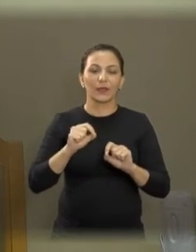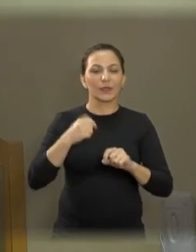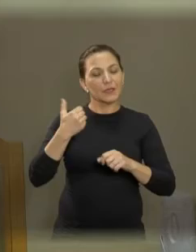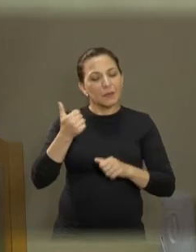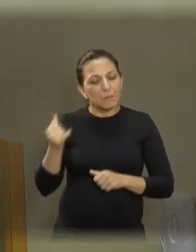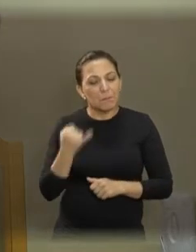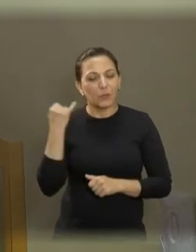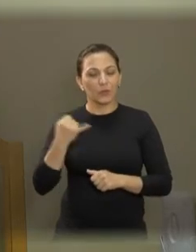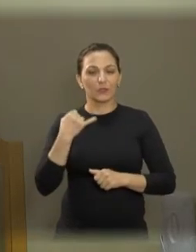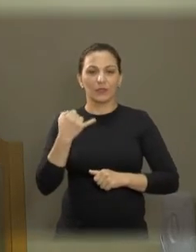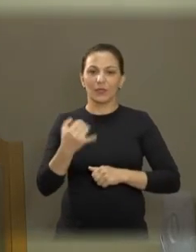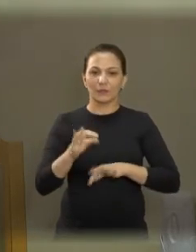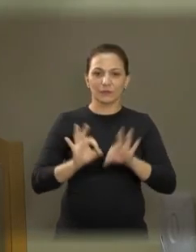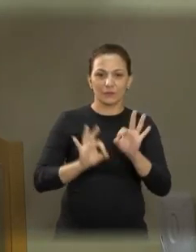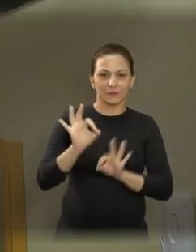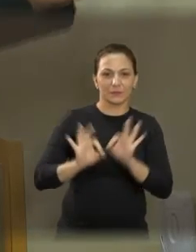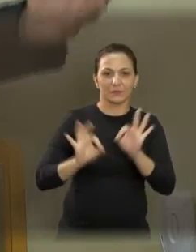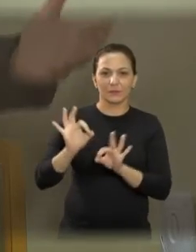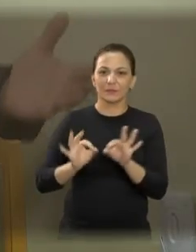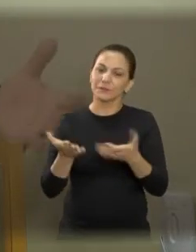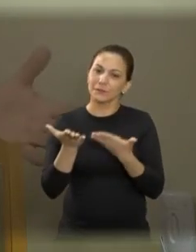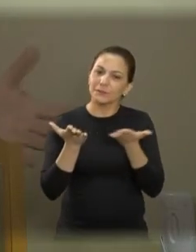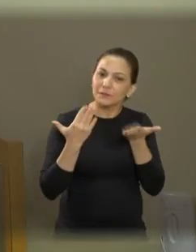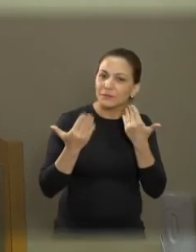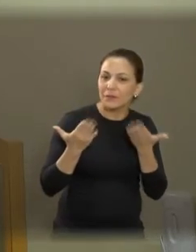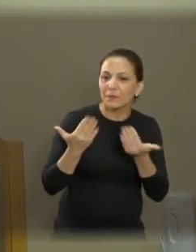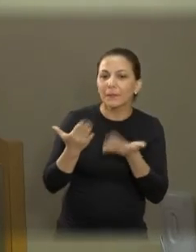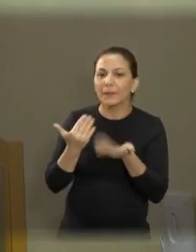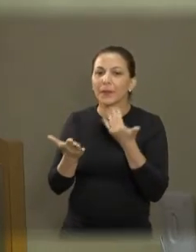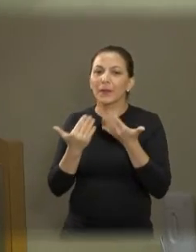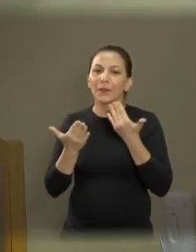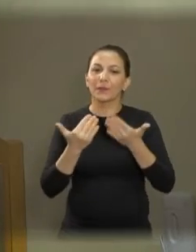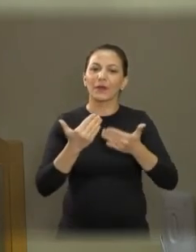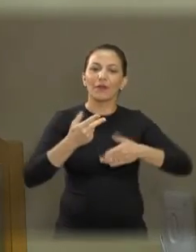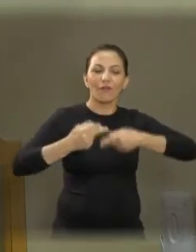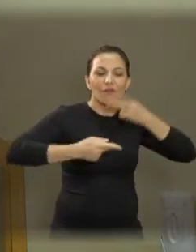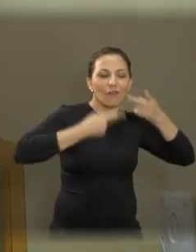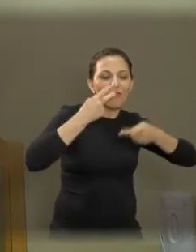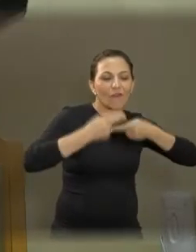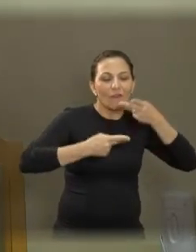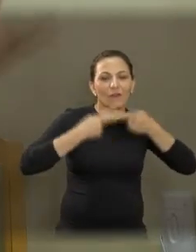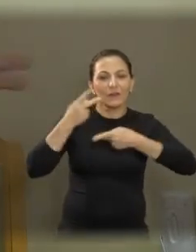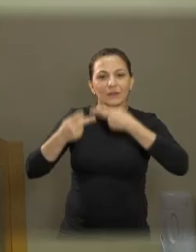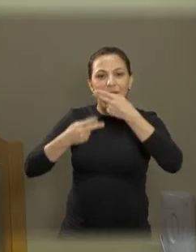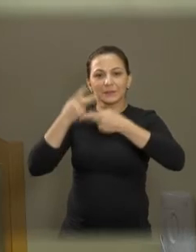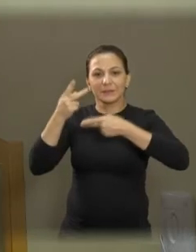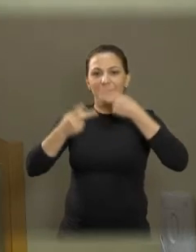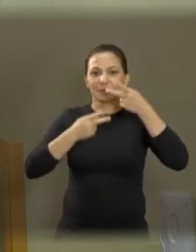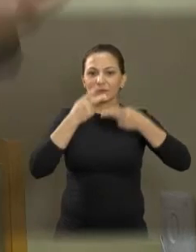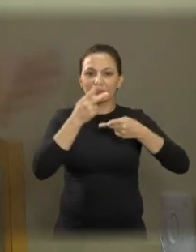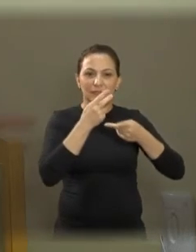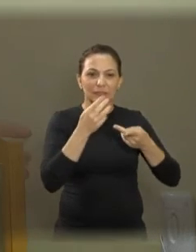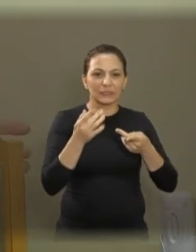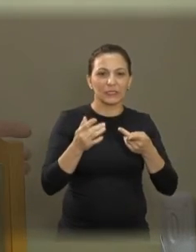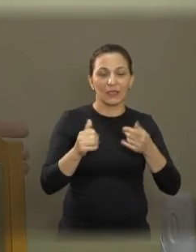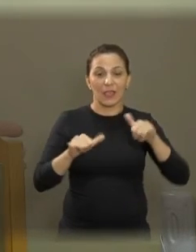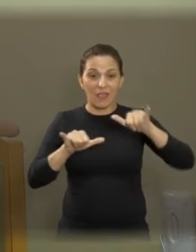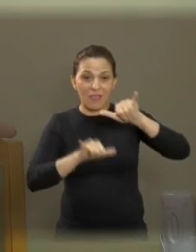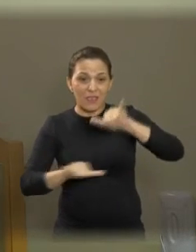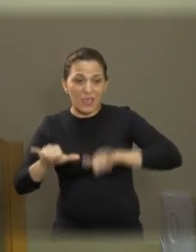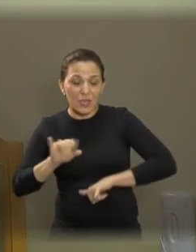uma conversa, e aí não tem parada. Se deixar, eu vou falando, e eu vou ligando a biologia com a